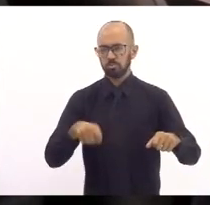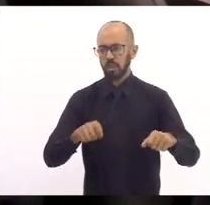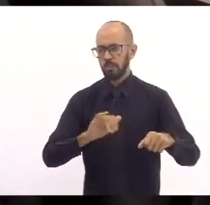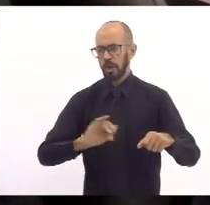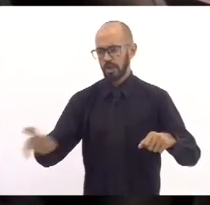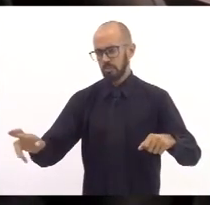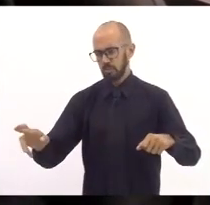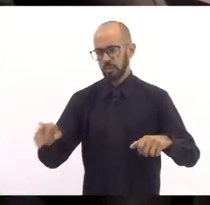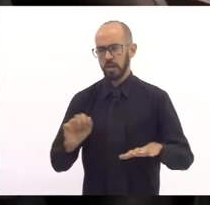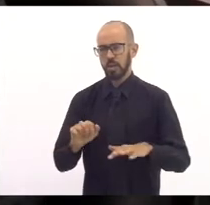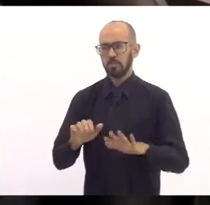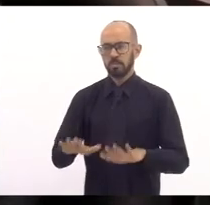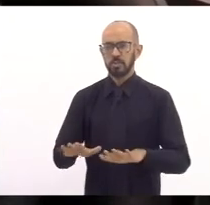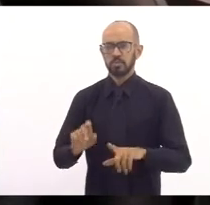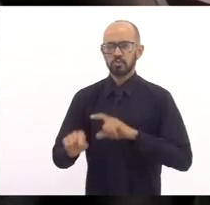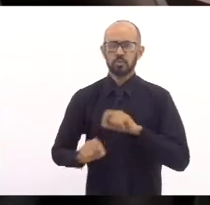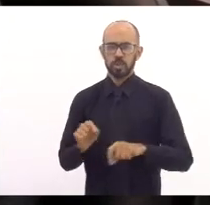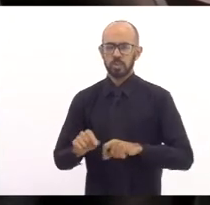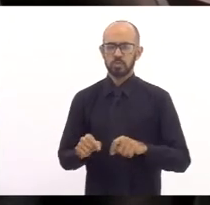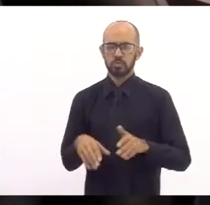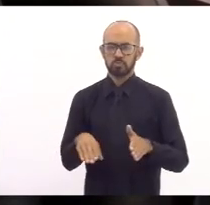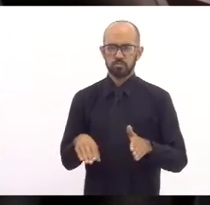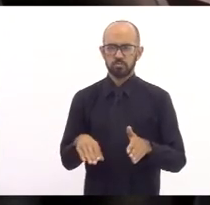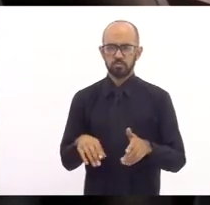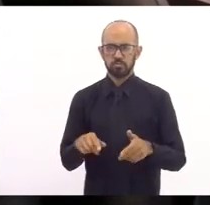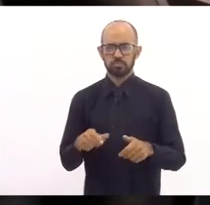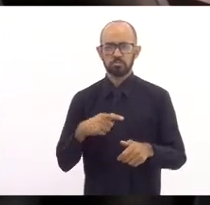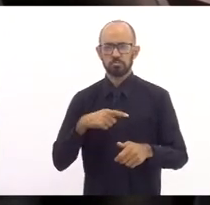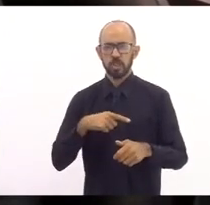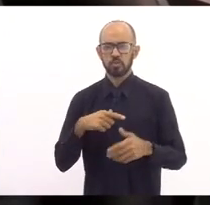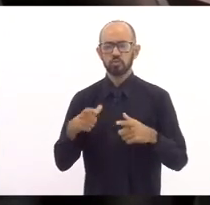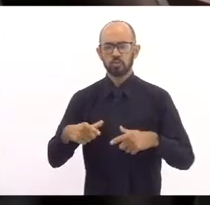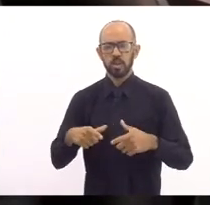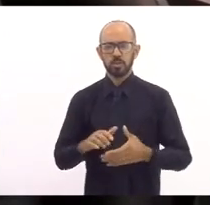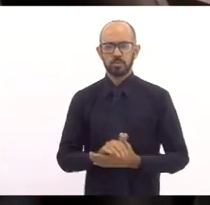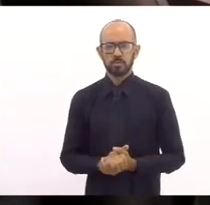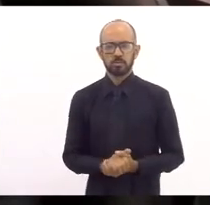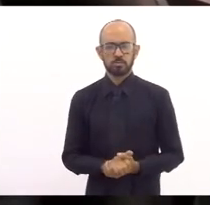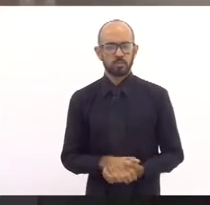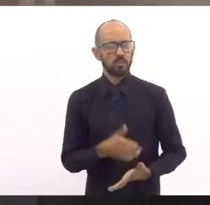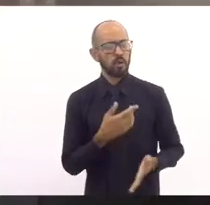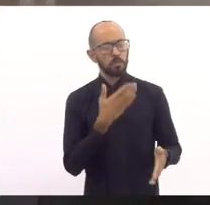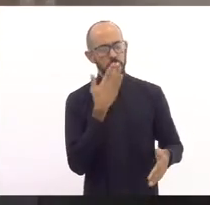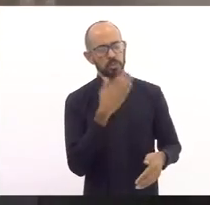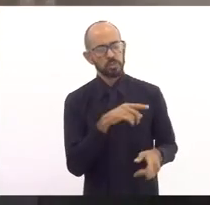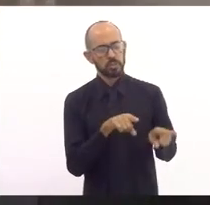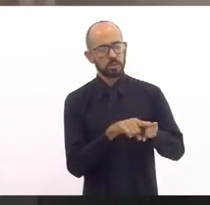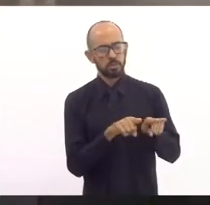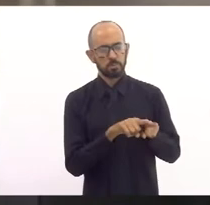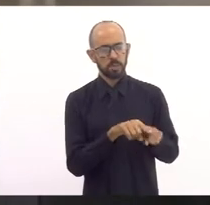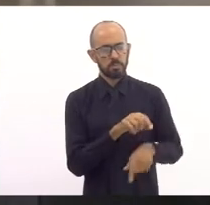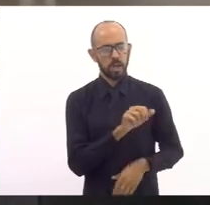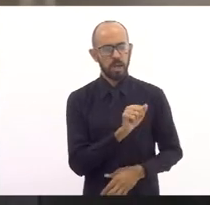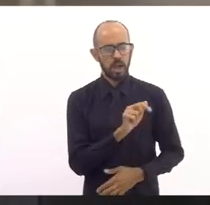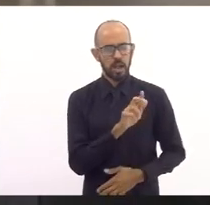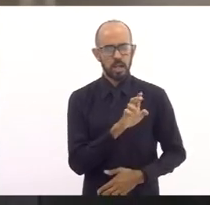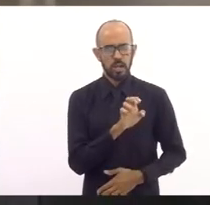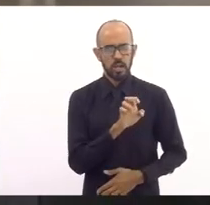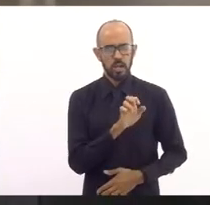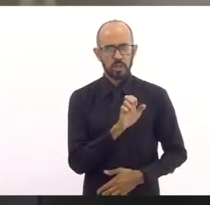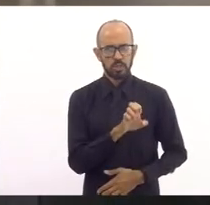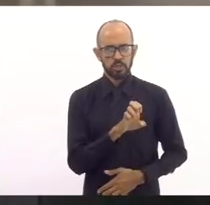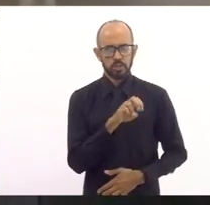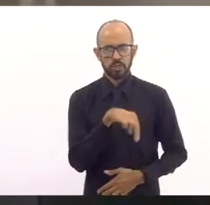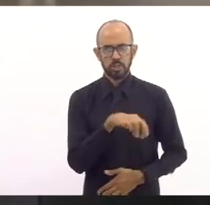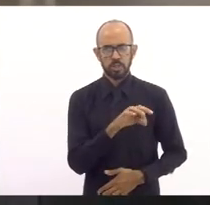mas esses foram os pontos. Tá bem. Eu só queria deixar para a Getrans também, que o presidente Murilo já está há